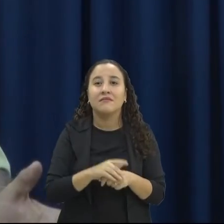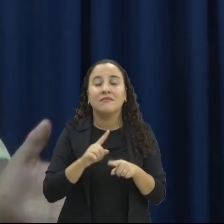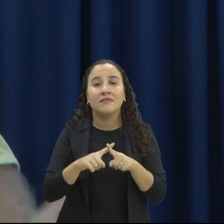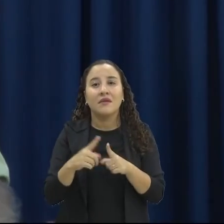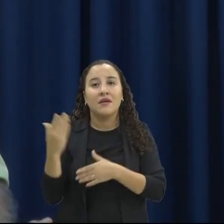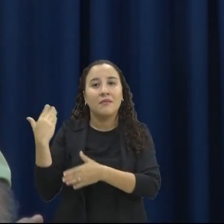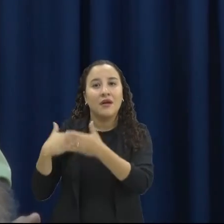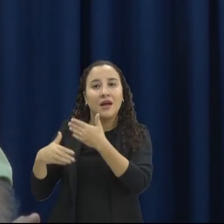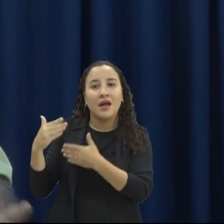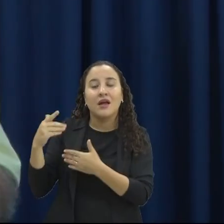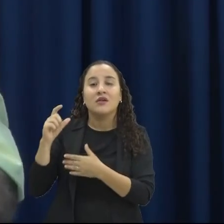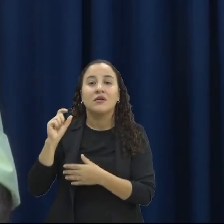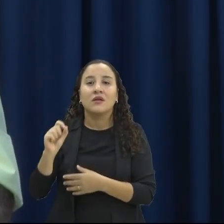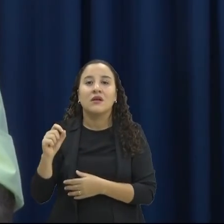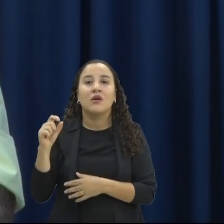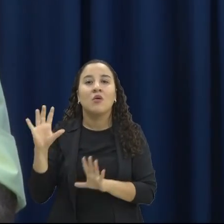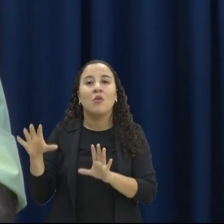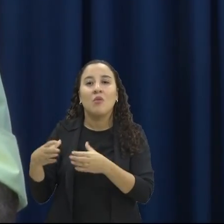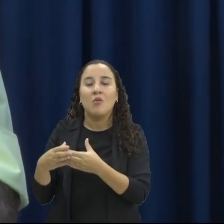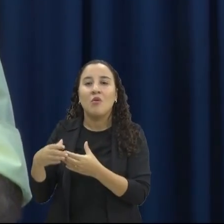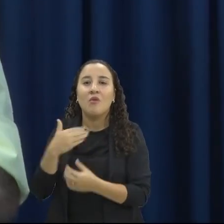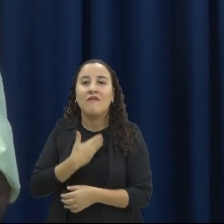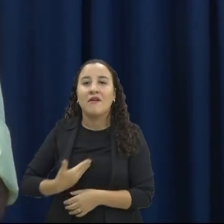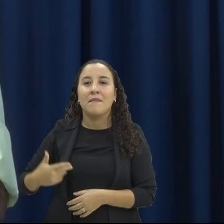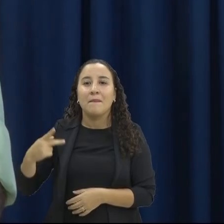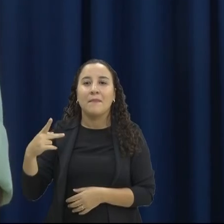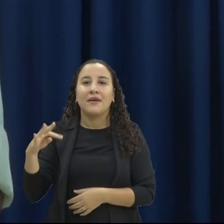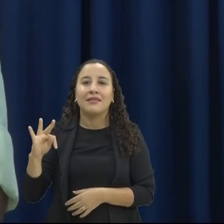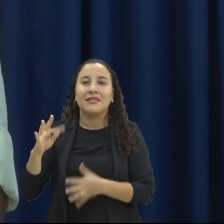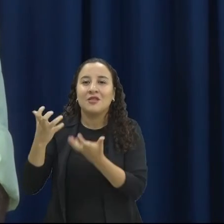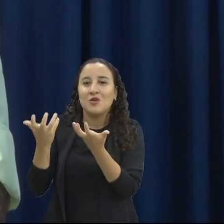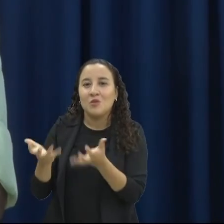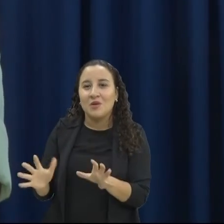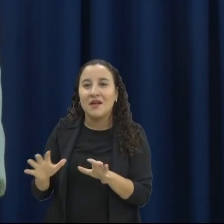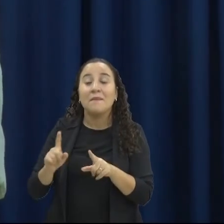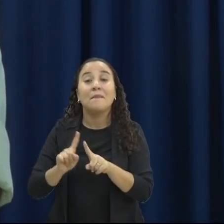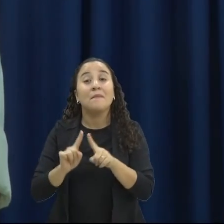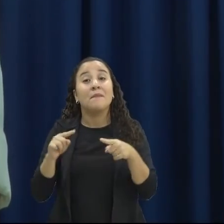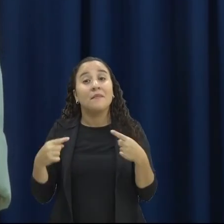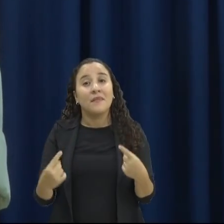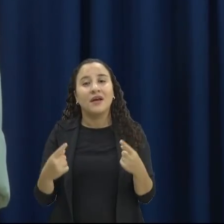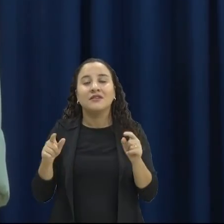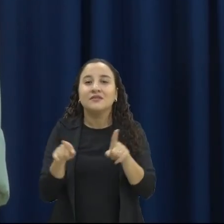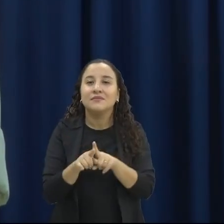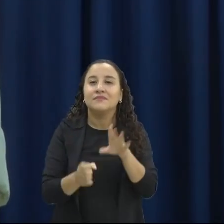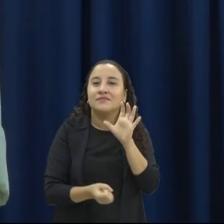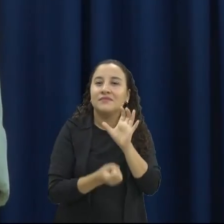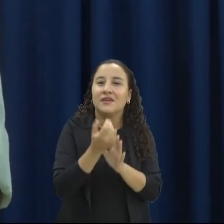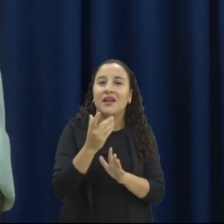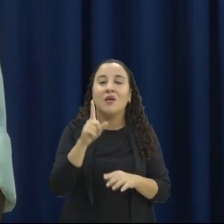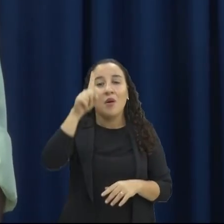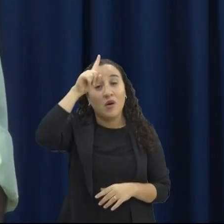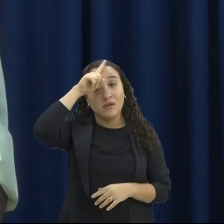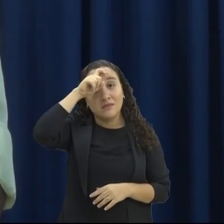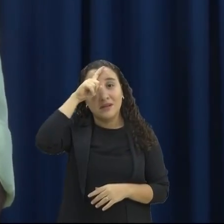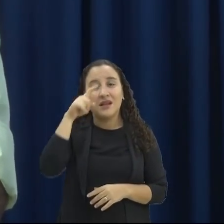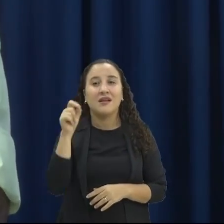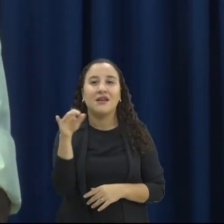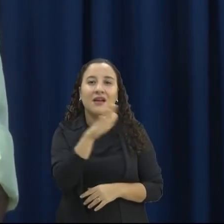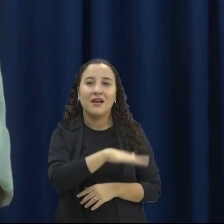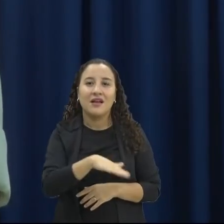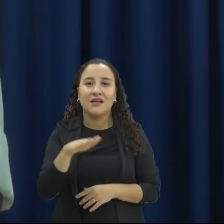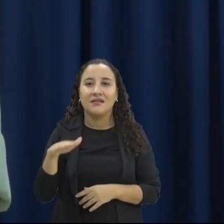PT não queira. Nós vamos fazer isso. E vamos também implantar o Hospital da Criança, para que